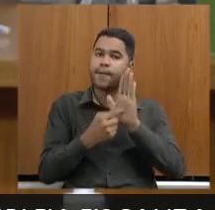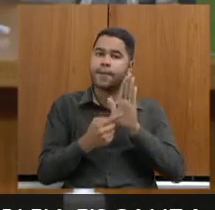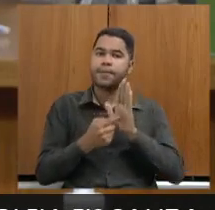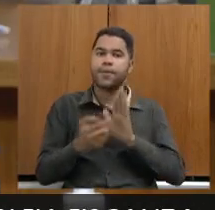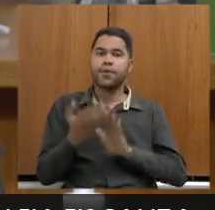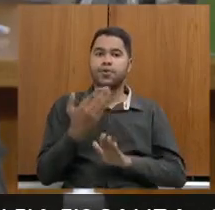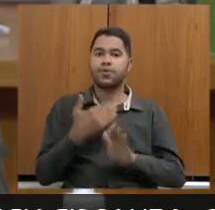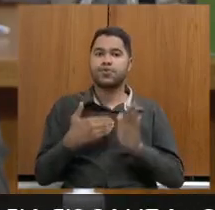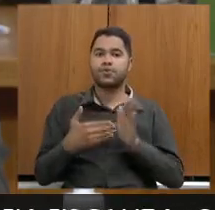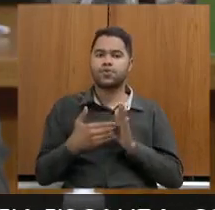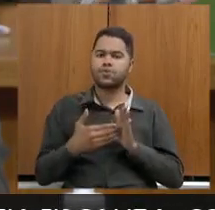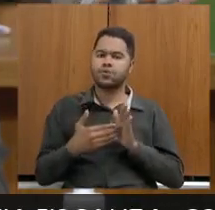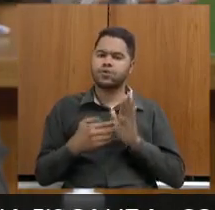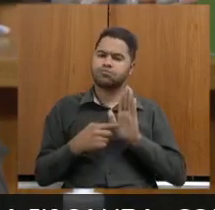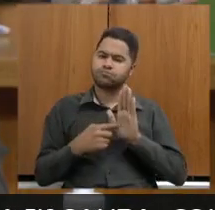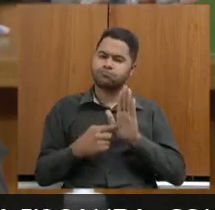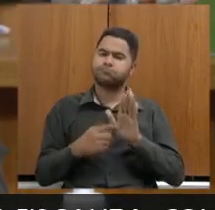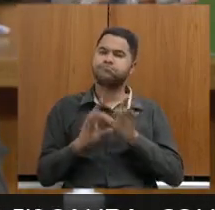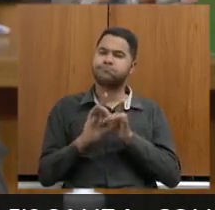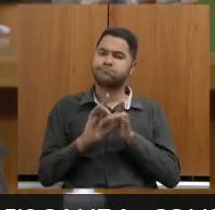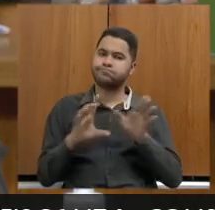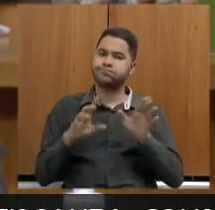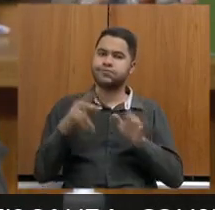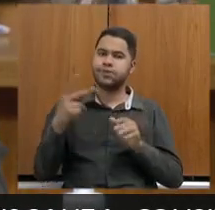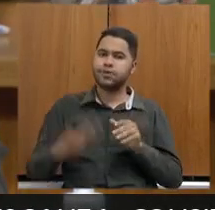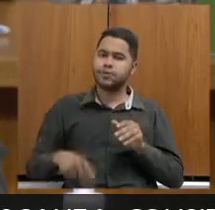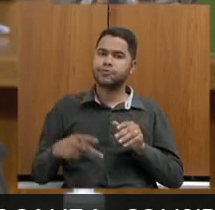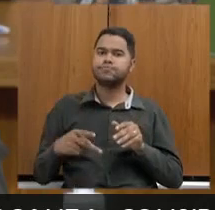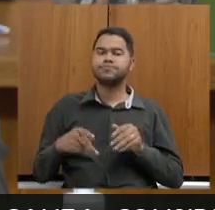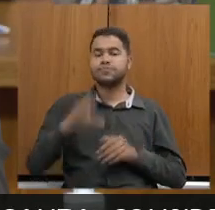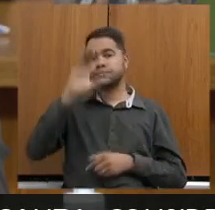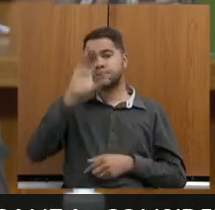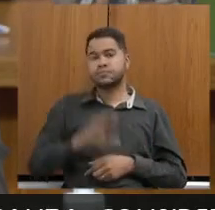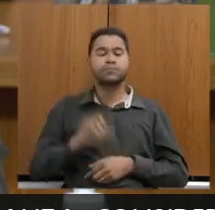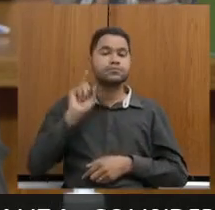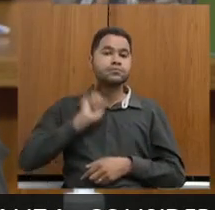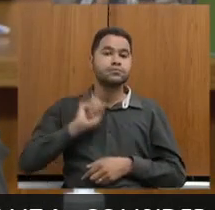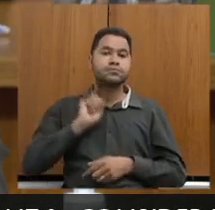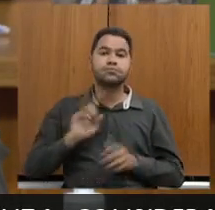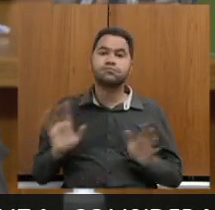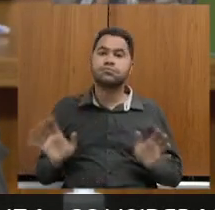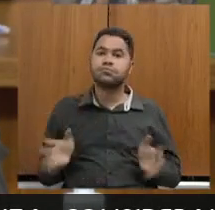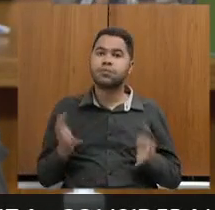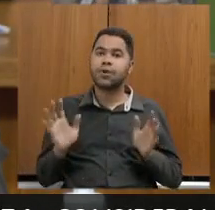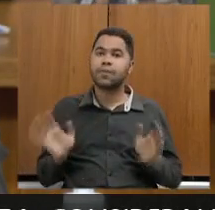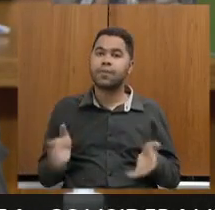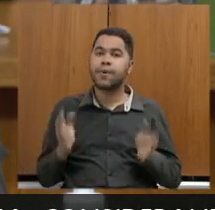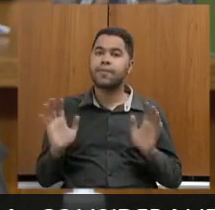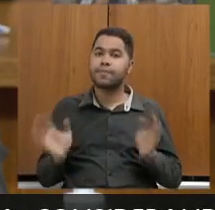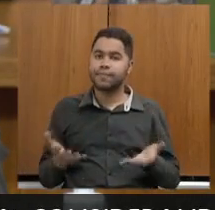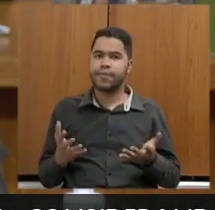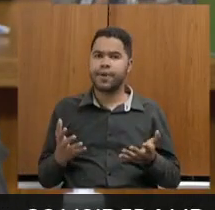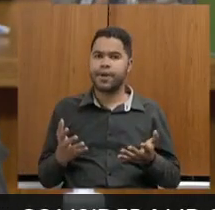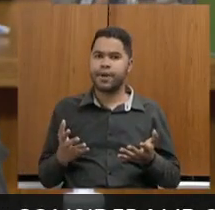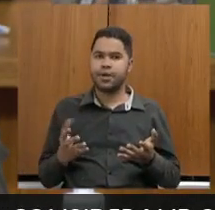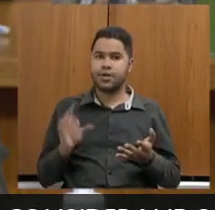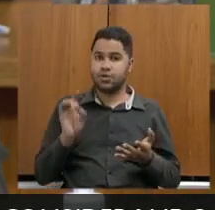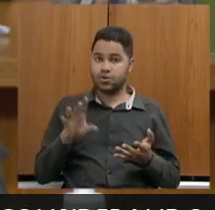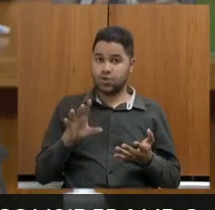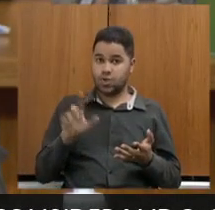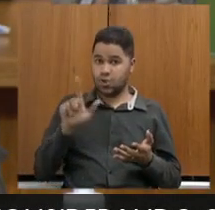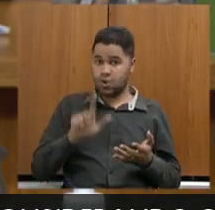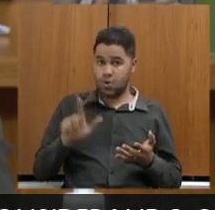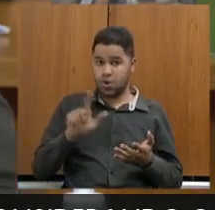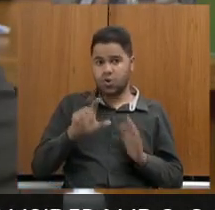tudo aquilo que a gente tem colocado à disposição do nosso cidadão Mineiro investindo no corpo de bombeiros não apenas na